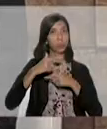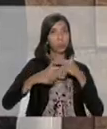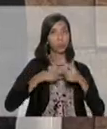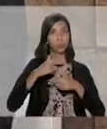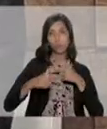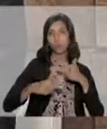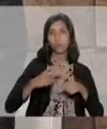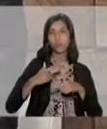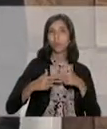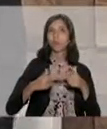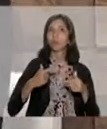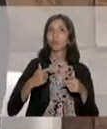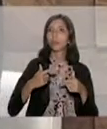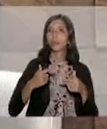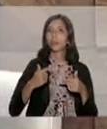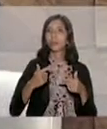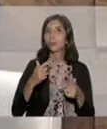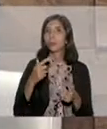trabalhado com